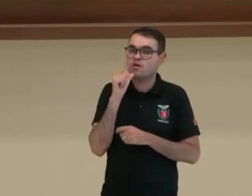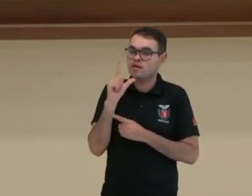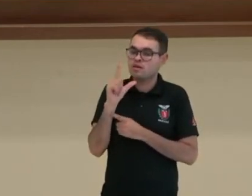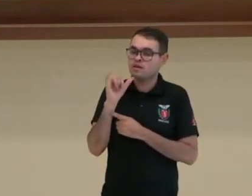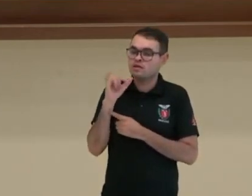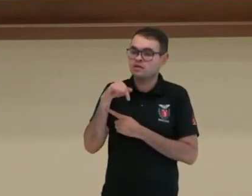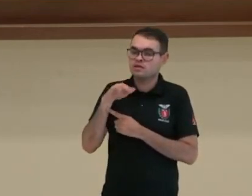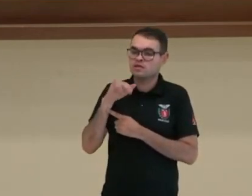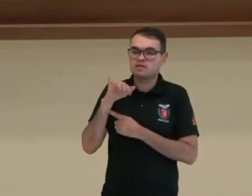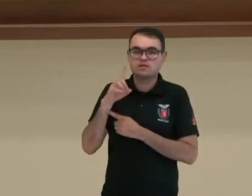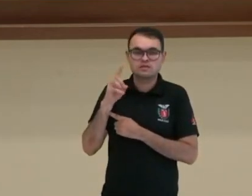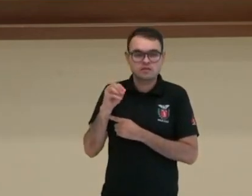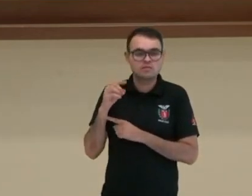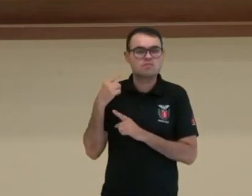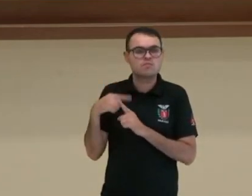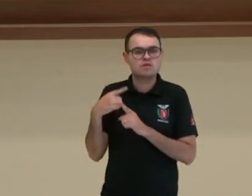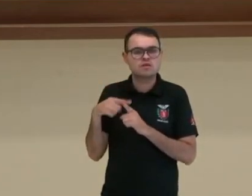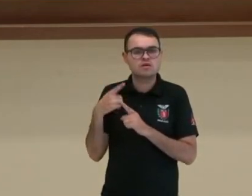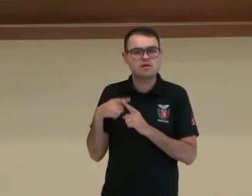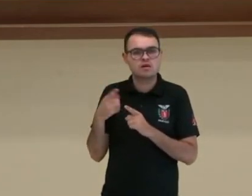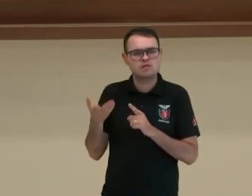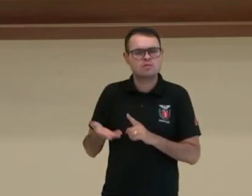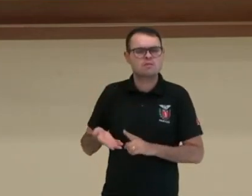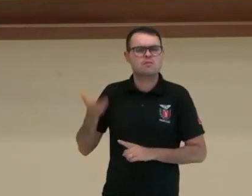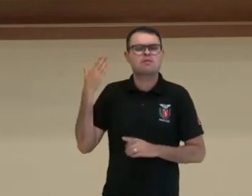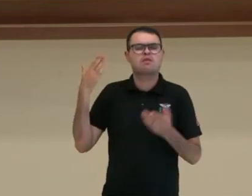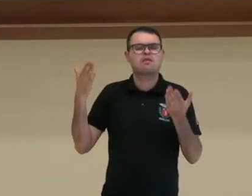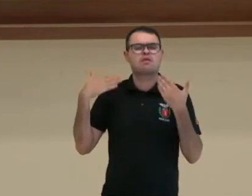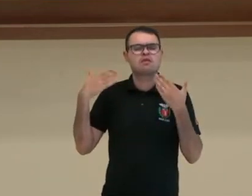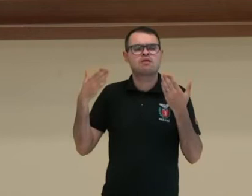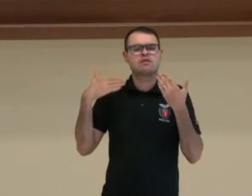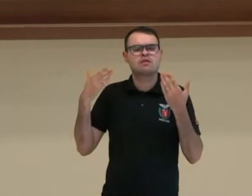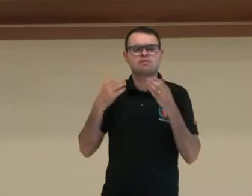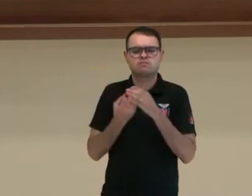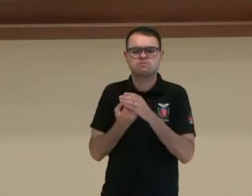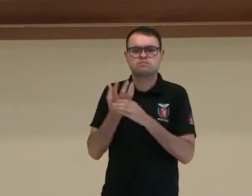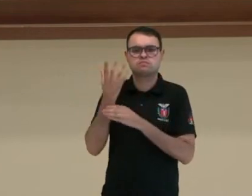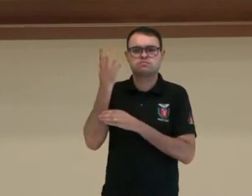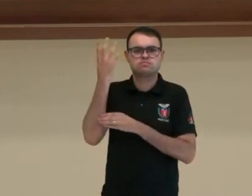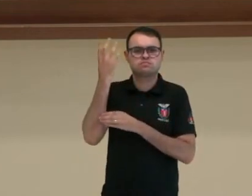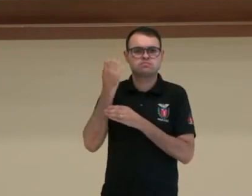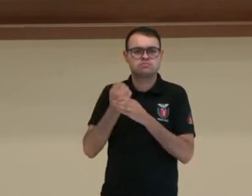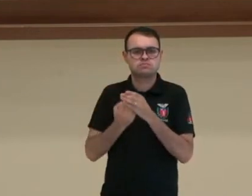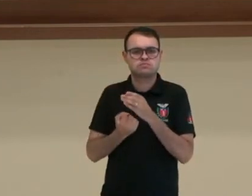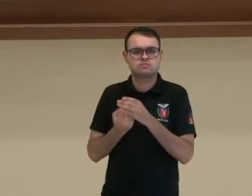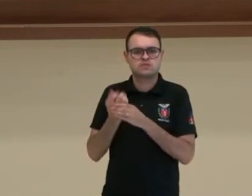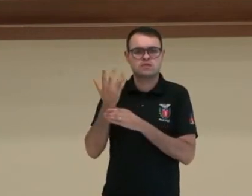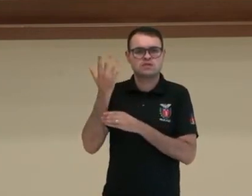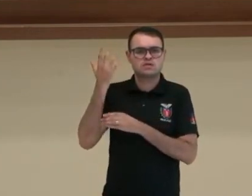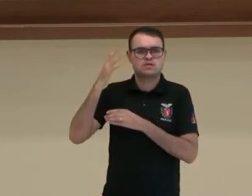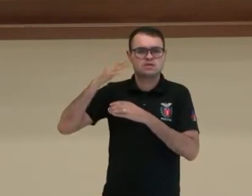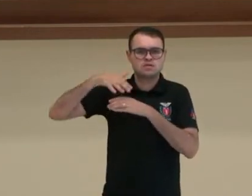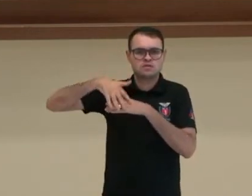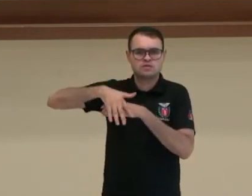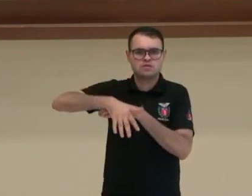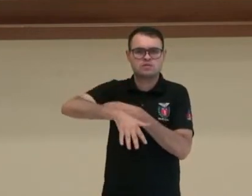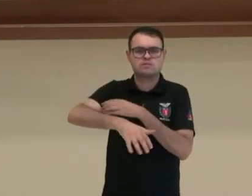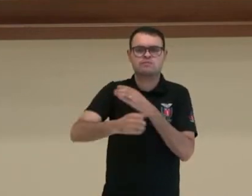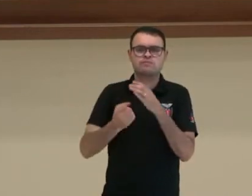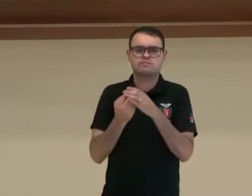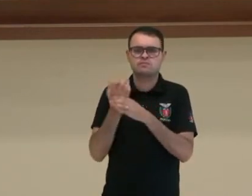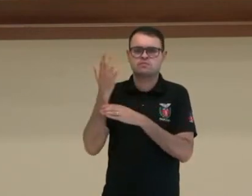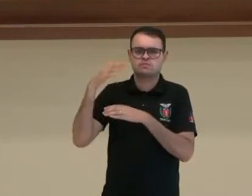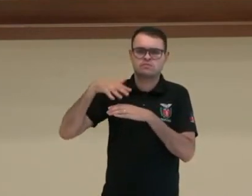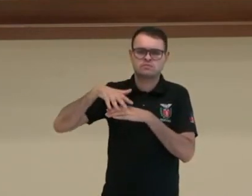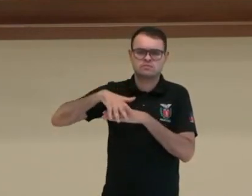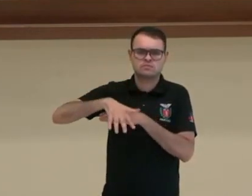grande temperatura do nosso planeta. Os vulcões entrando em erupção, liberando esses gases